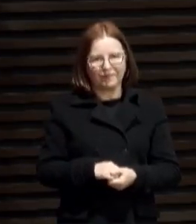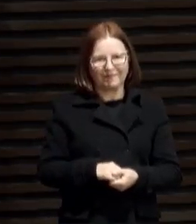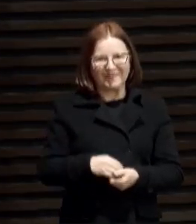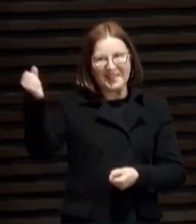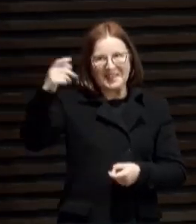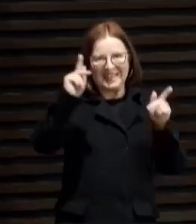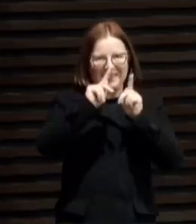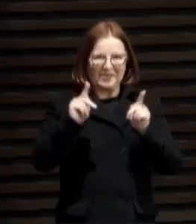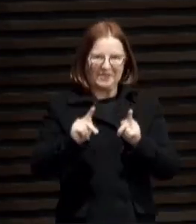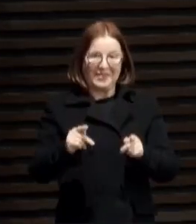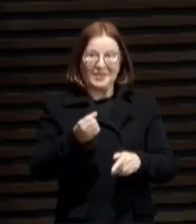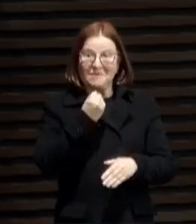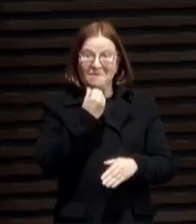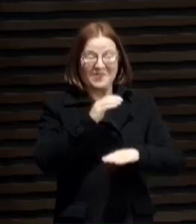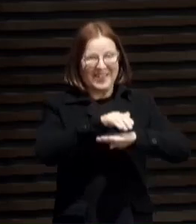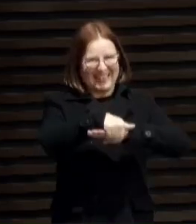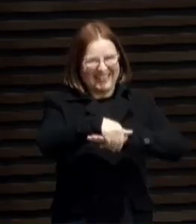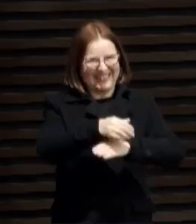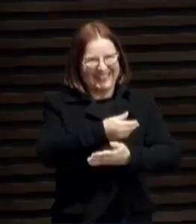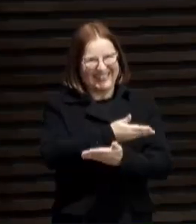Graça e paz, boa noite a todos.